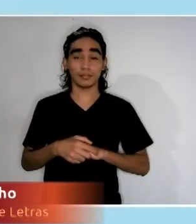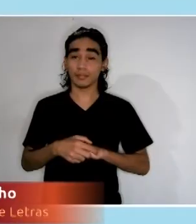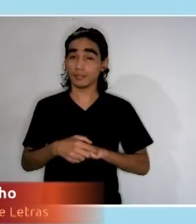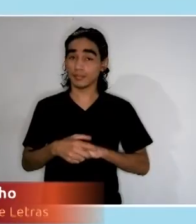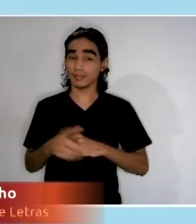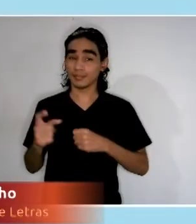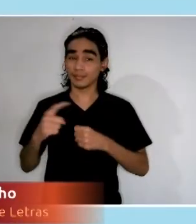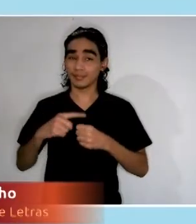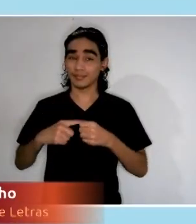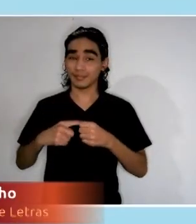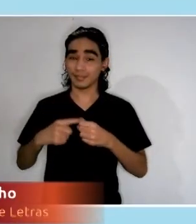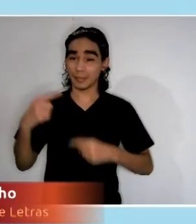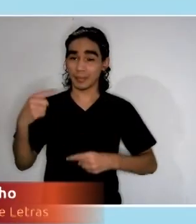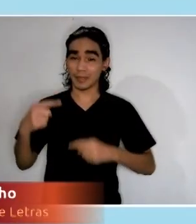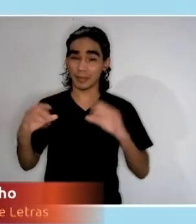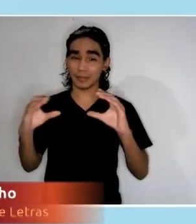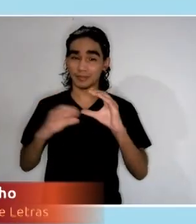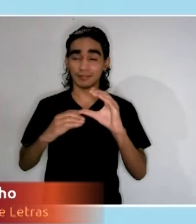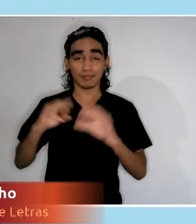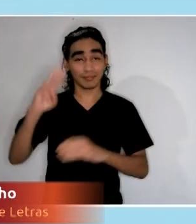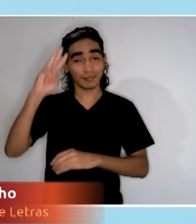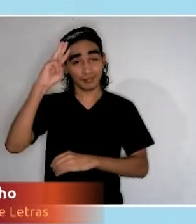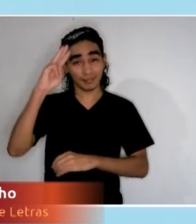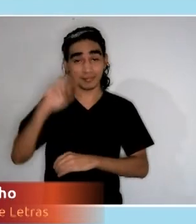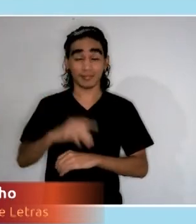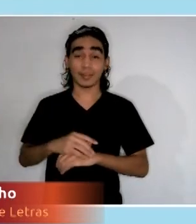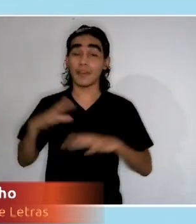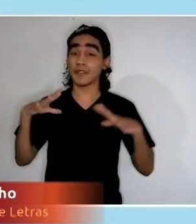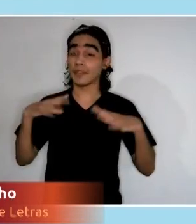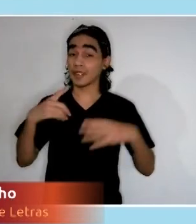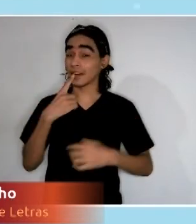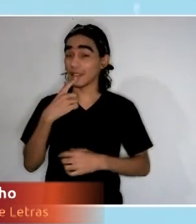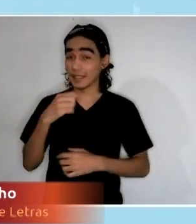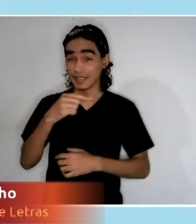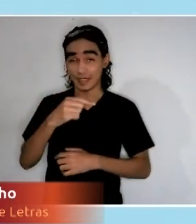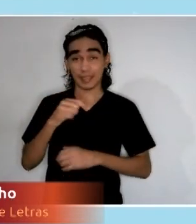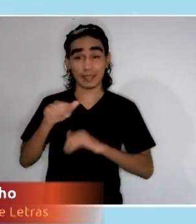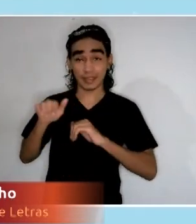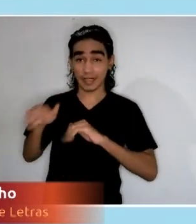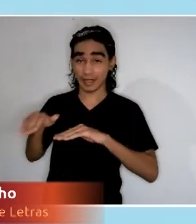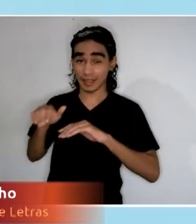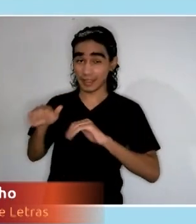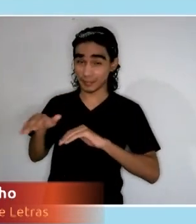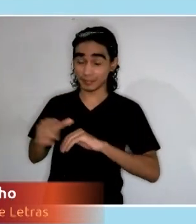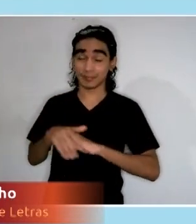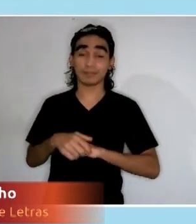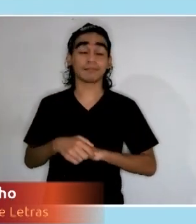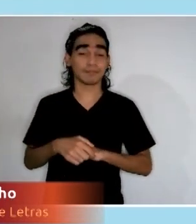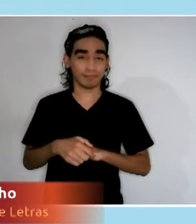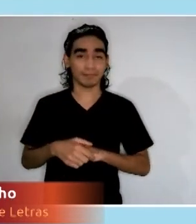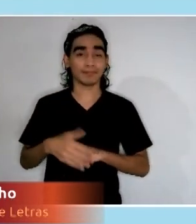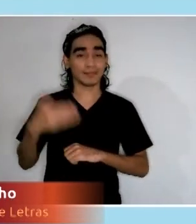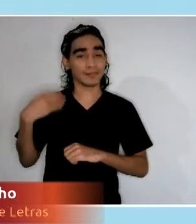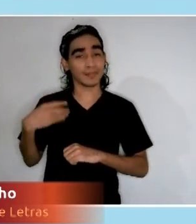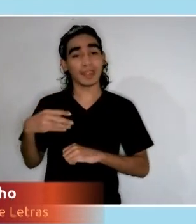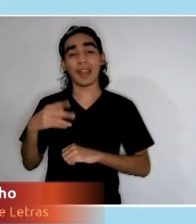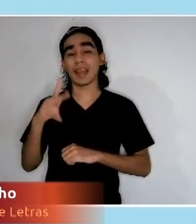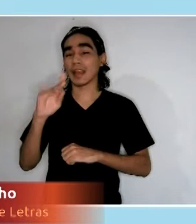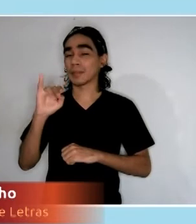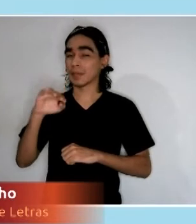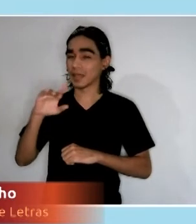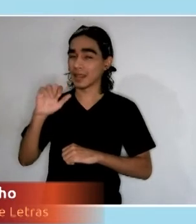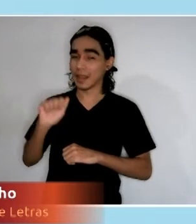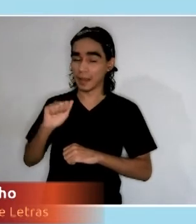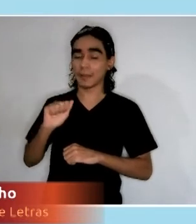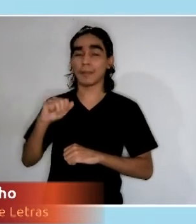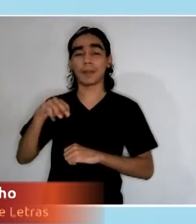Voltamos com o debate do Conexões dessa terça-feira, feriado de dia 7 de setembro. Eu sou Camila Maia e fico com você